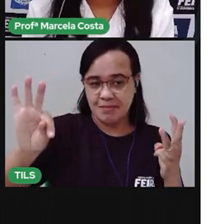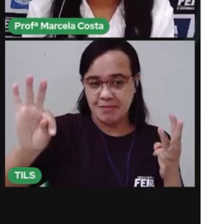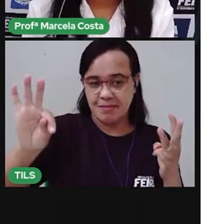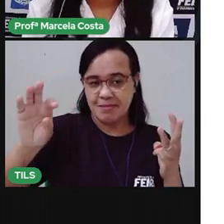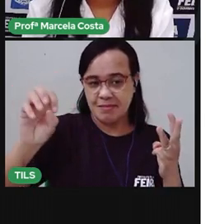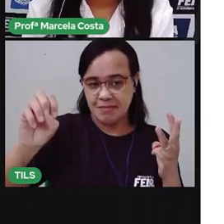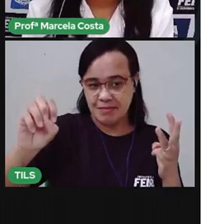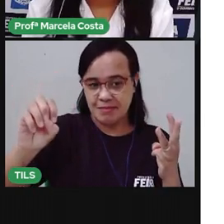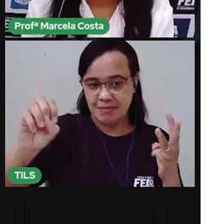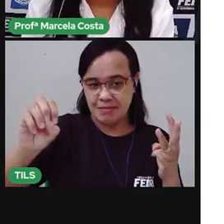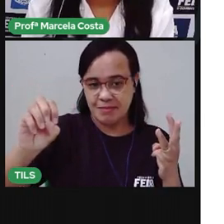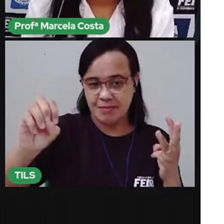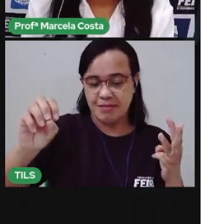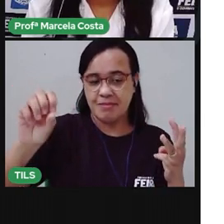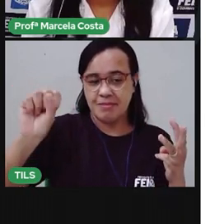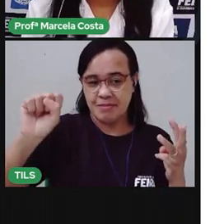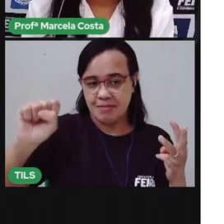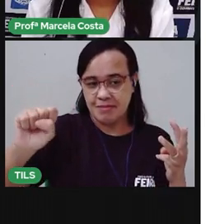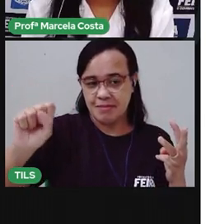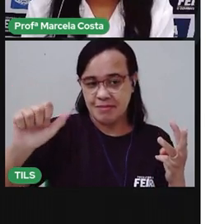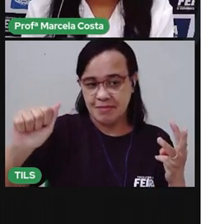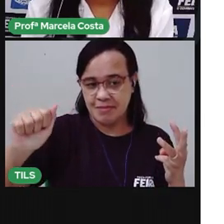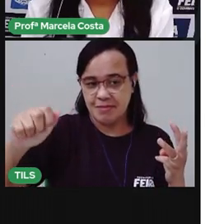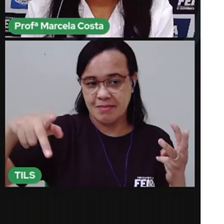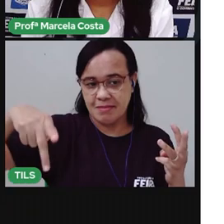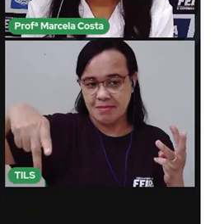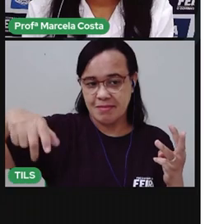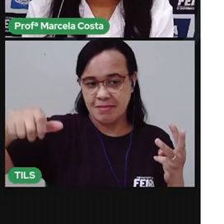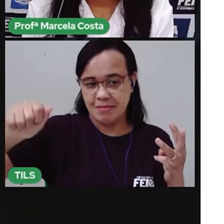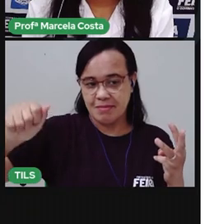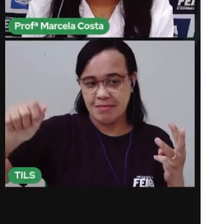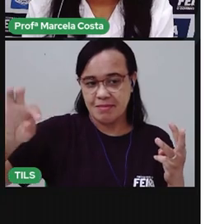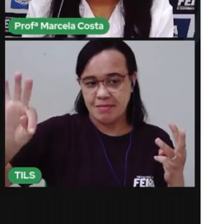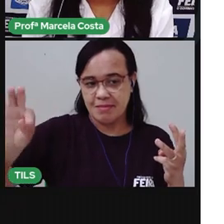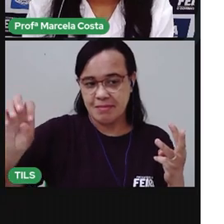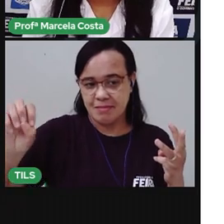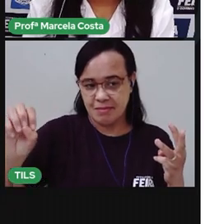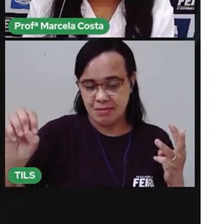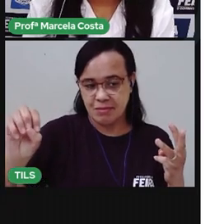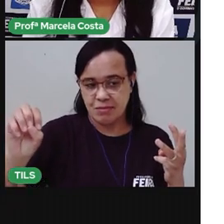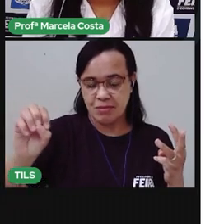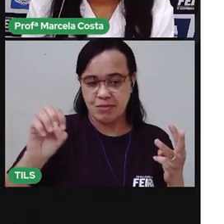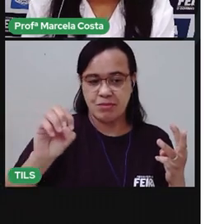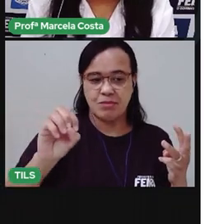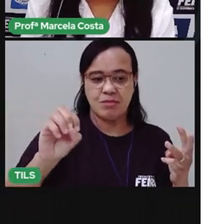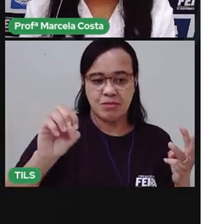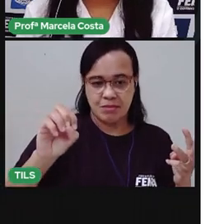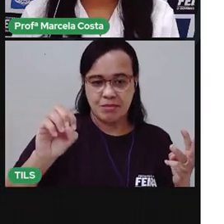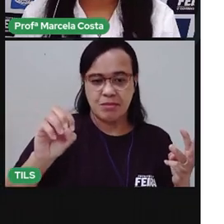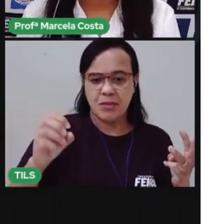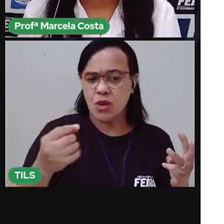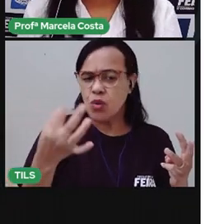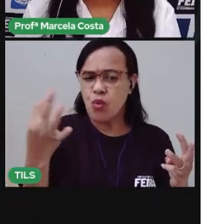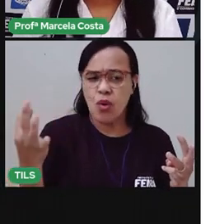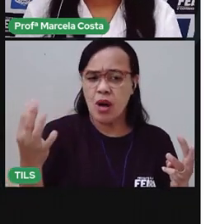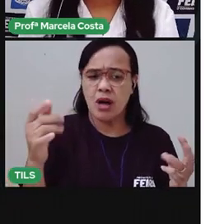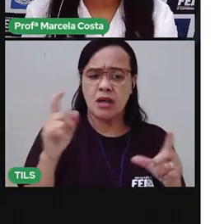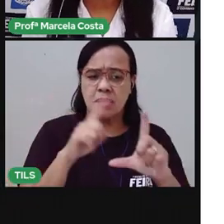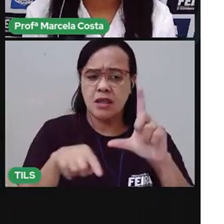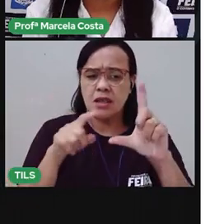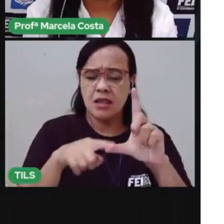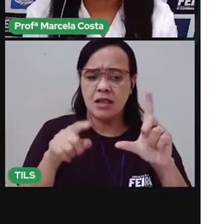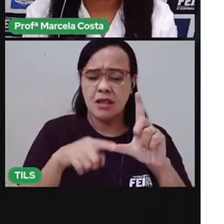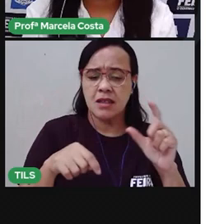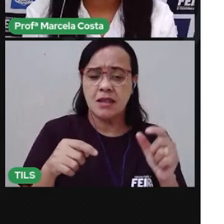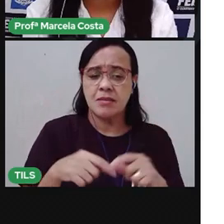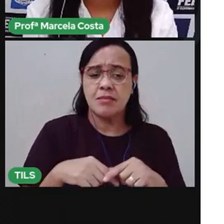Tom Ah tá tu Quantas vezes você abriu a boca